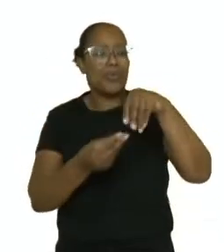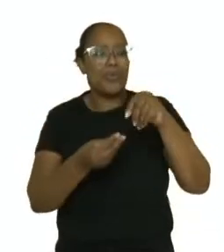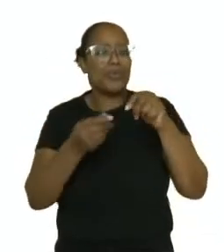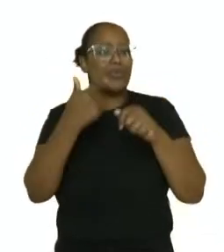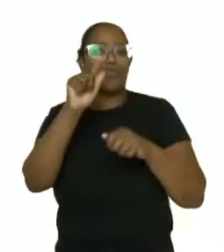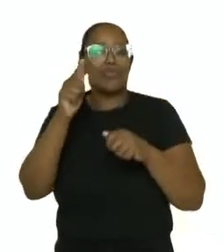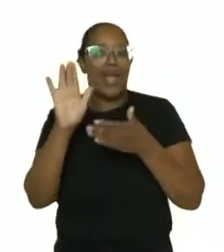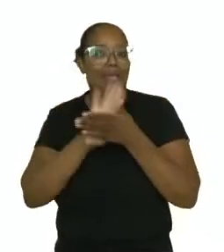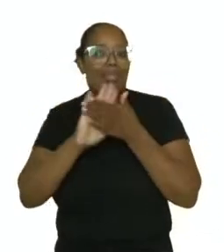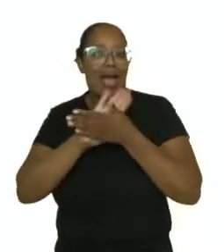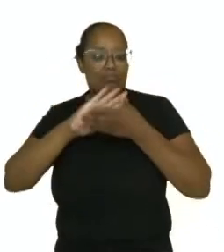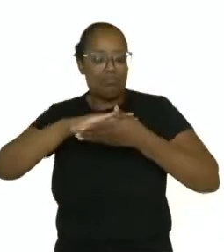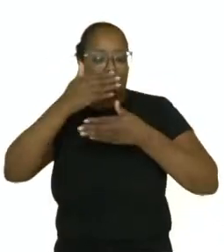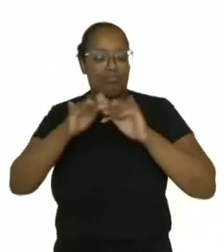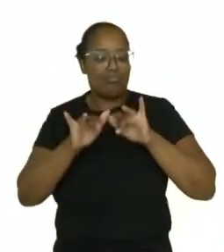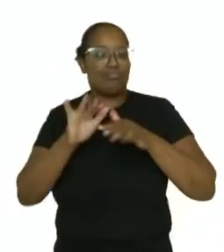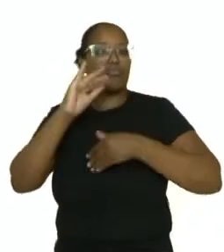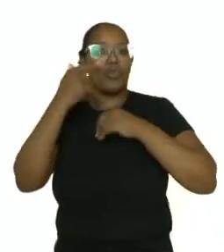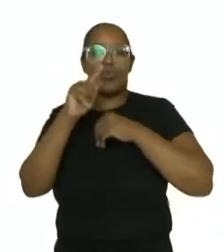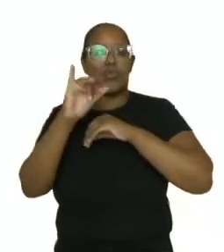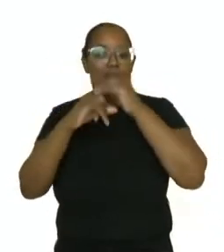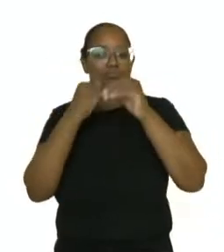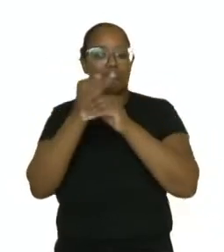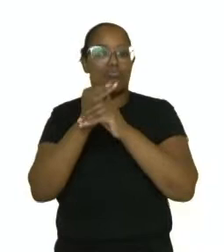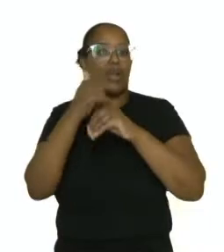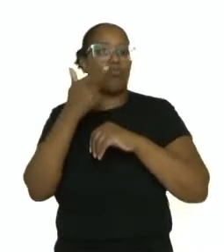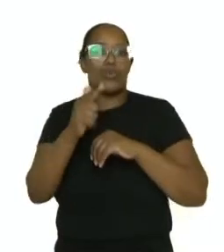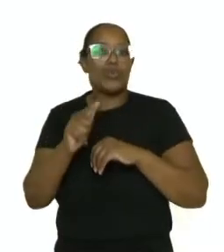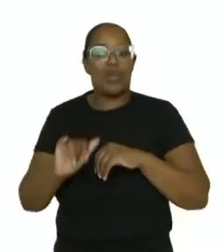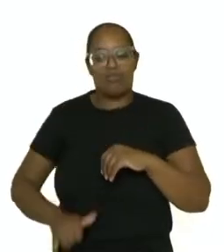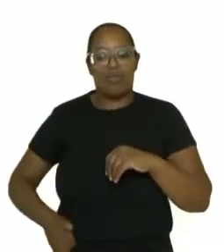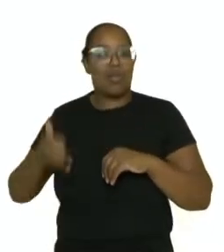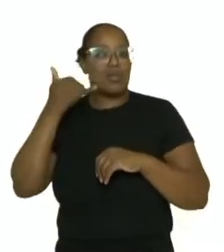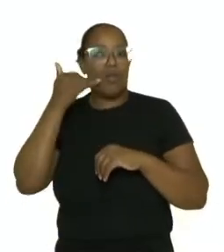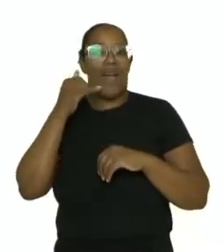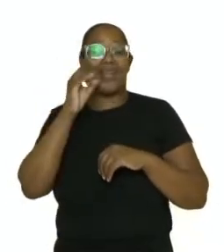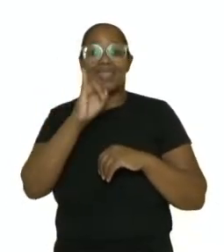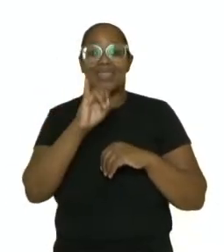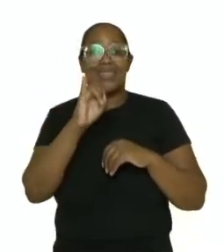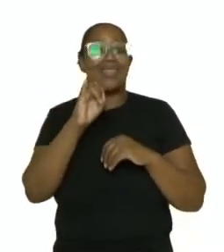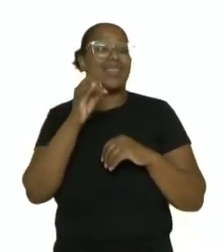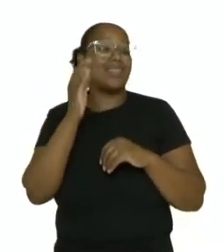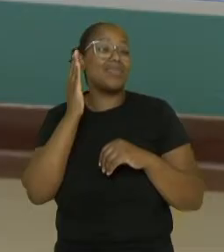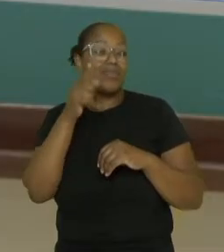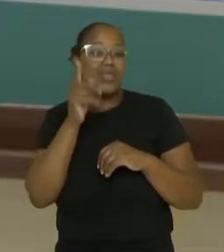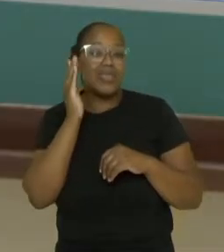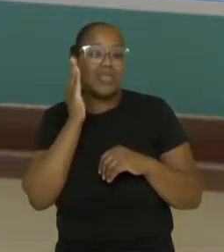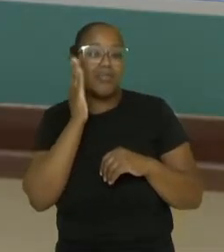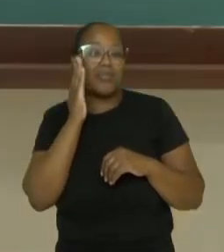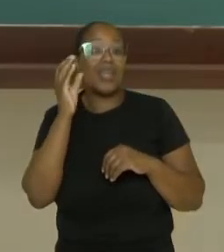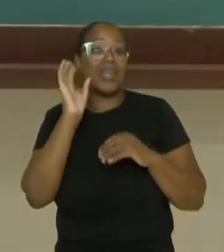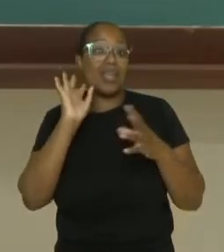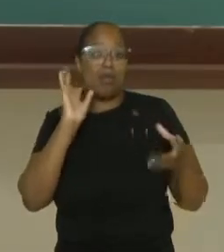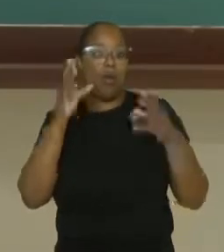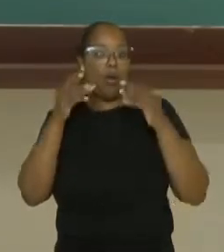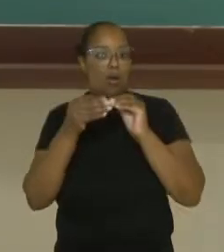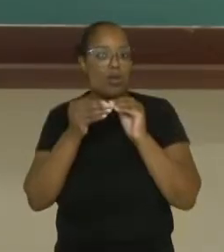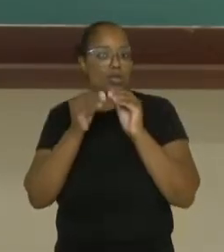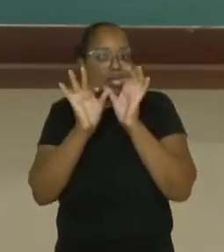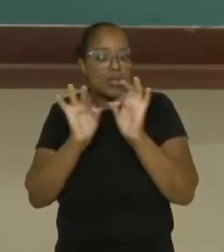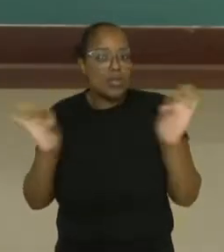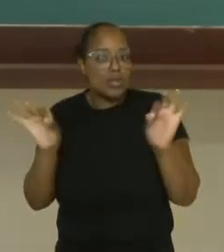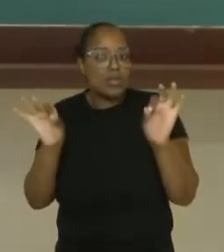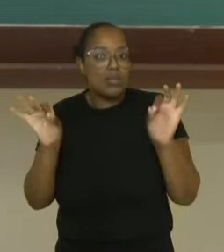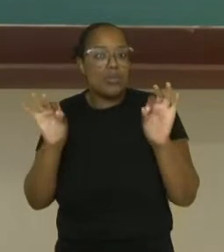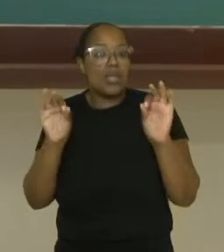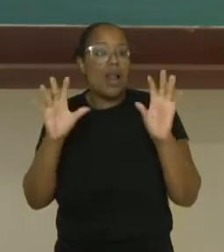e notebook. Você sabia que sem a lógica simbólica não teríamos internet ou computadores, né? Isso porque a lógica